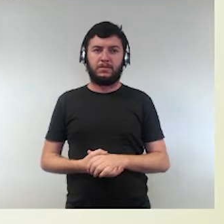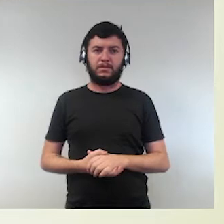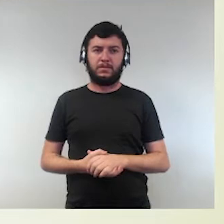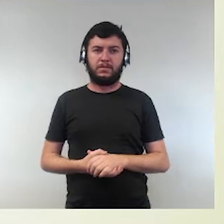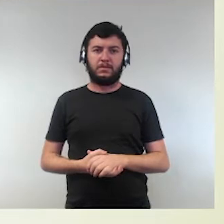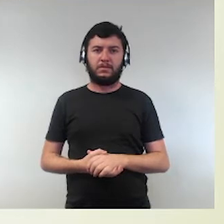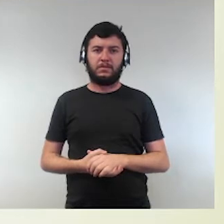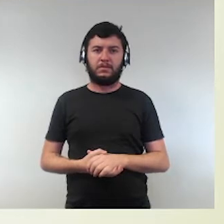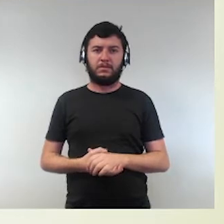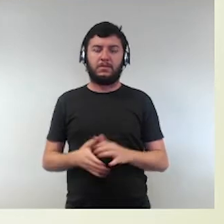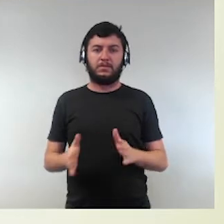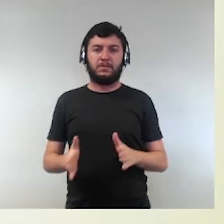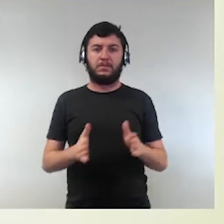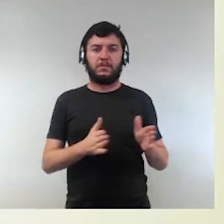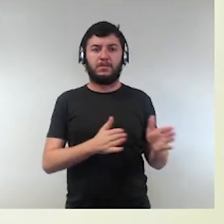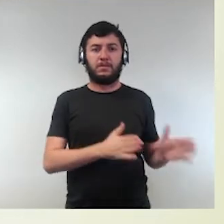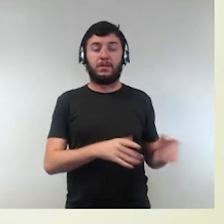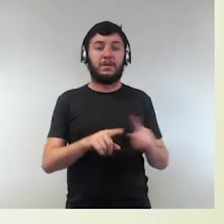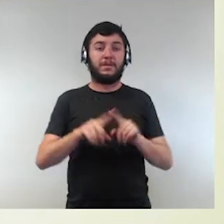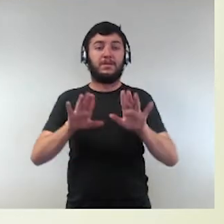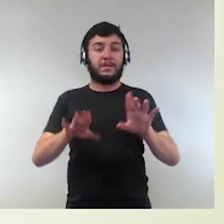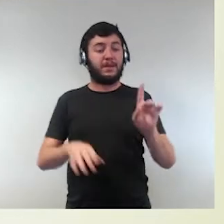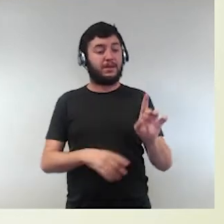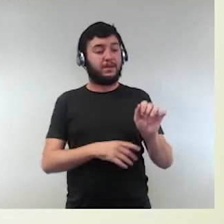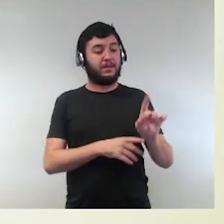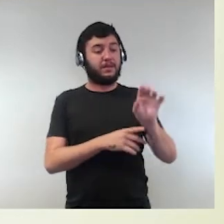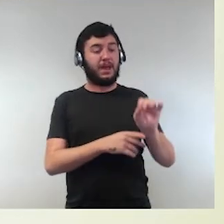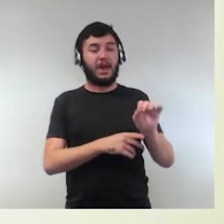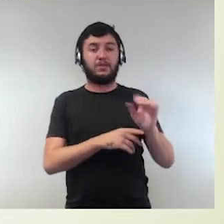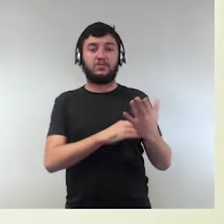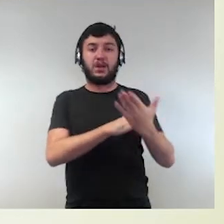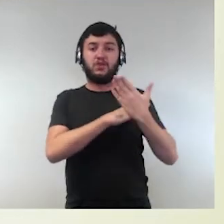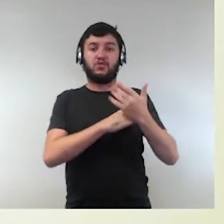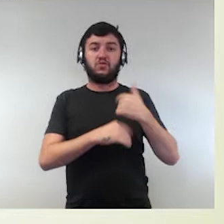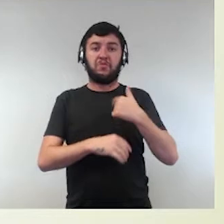fazer, e ele não conhecia, que a vaquejada